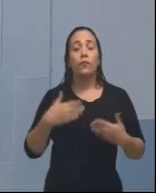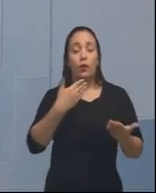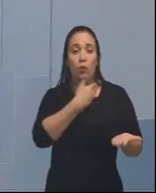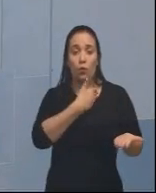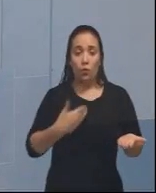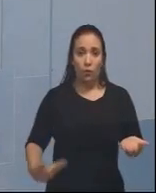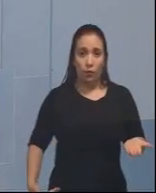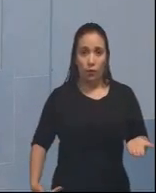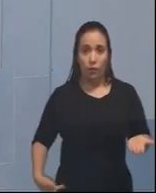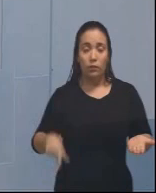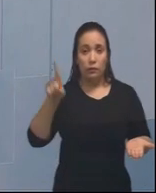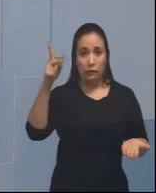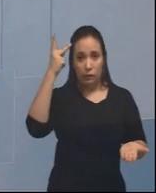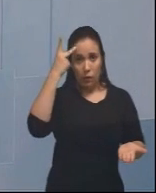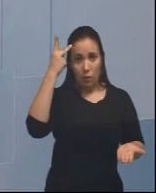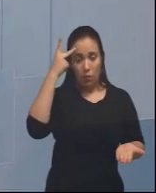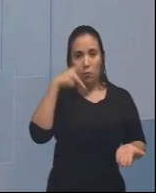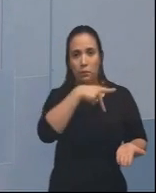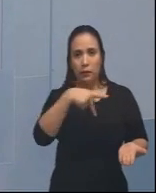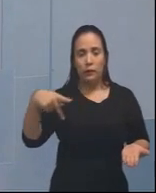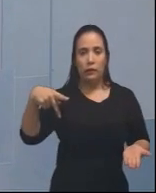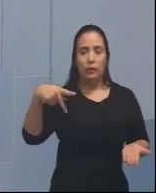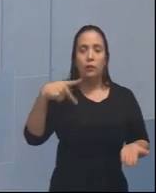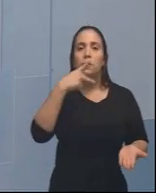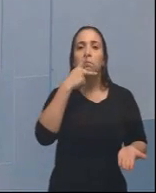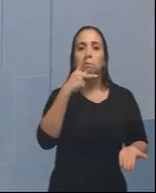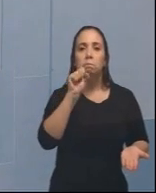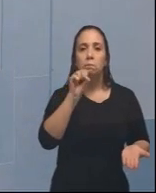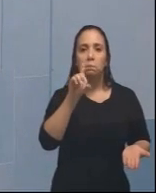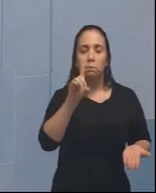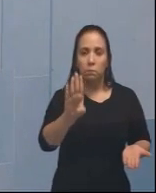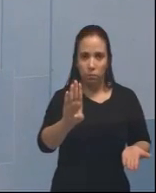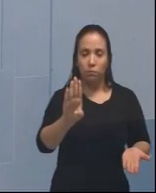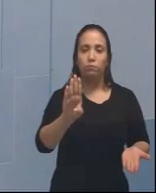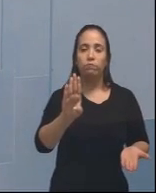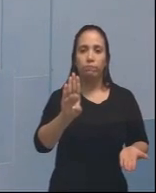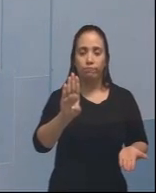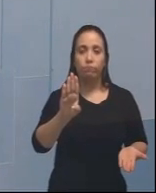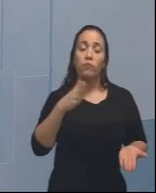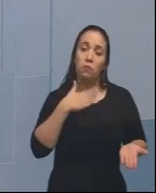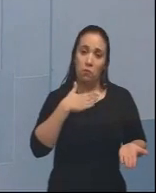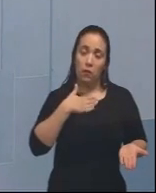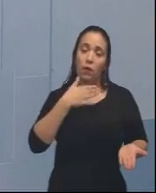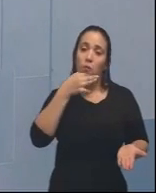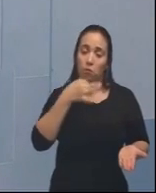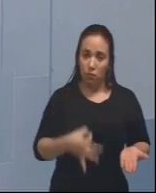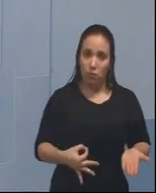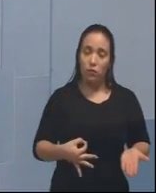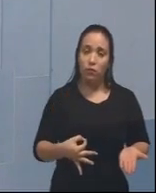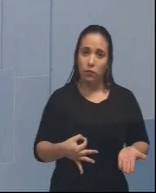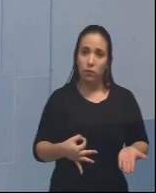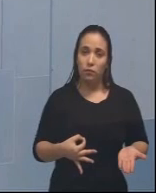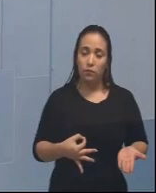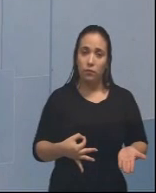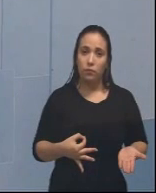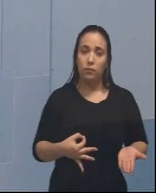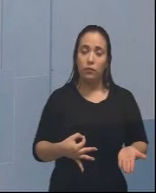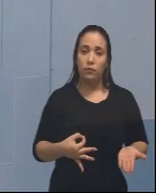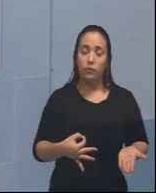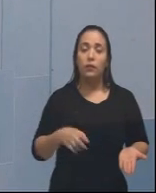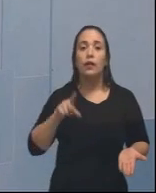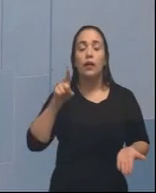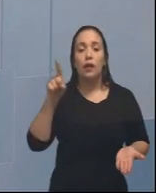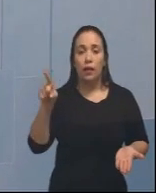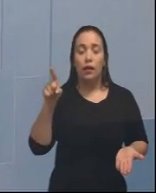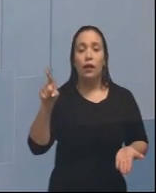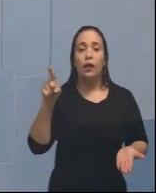governador de São Paulo e presidente nacional do PSDB, na minha avaliação, ele teve um período em que